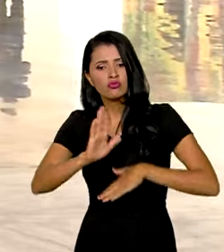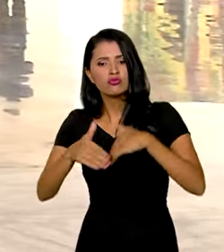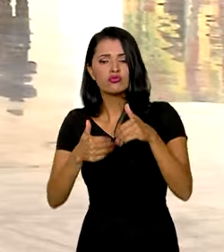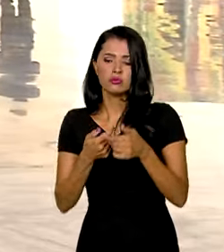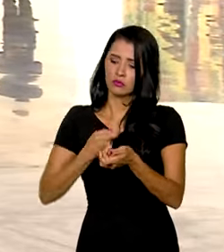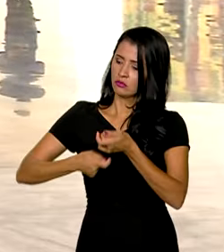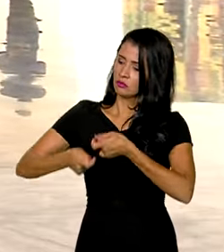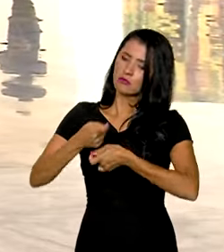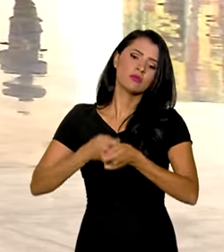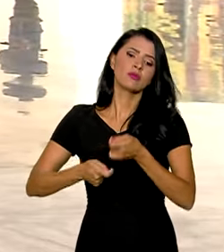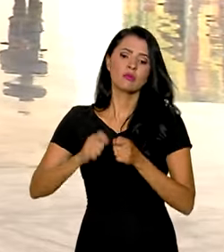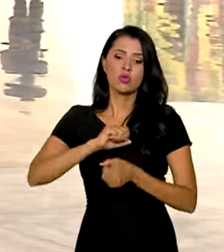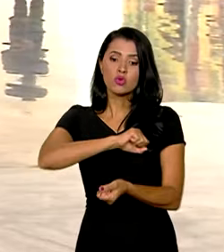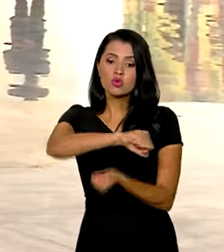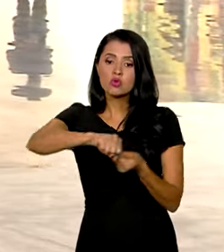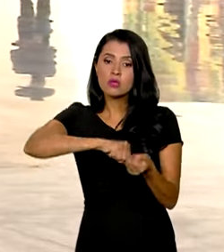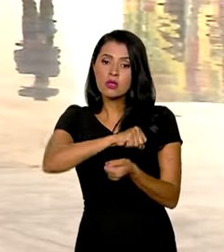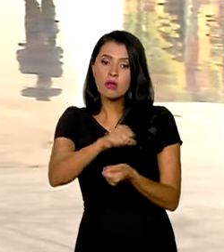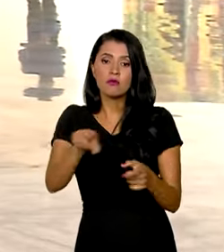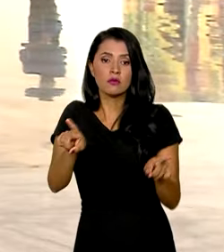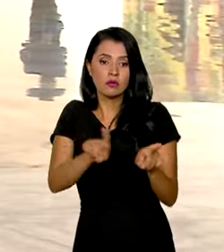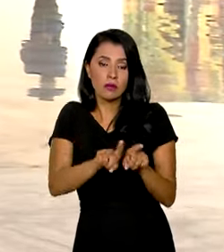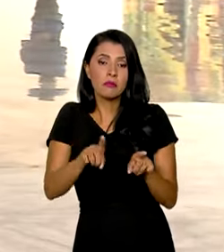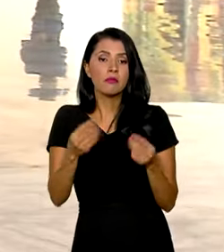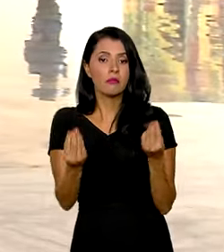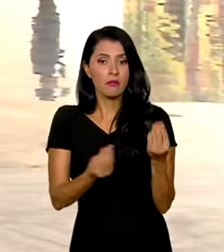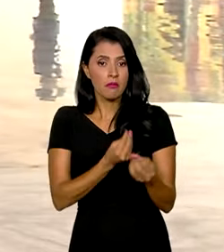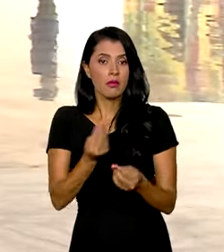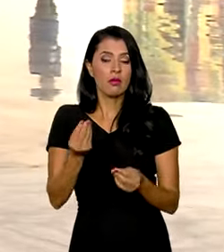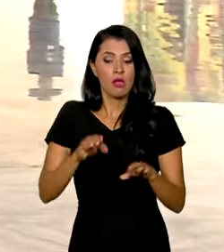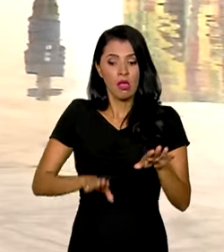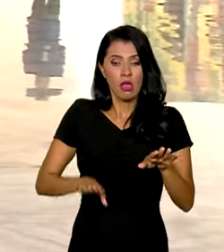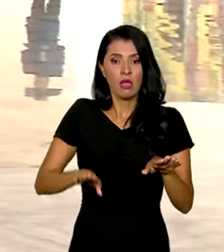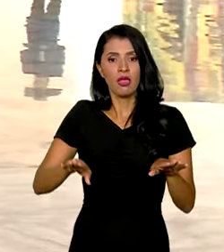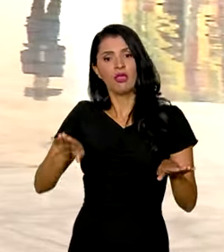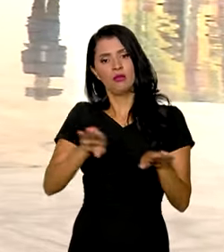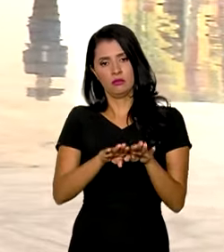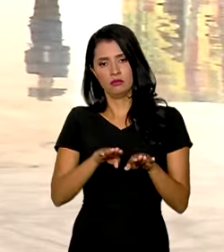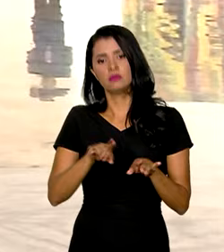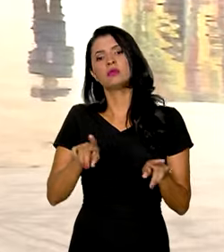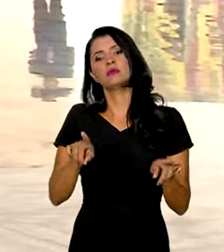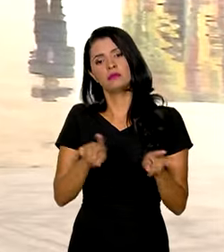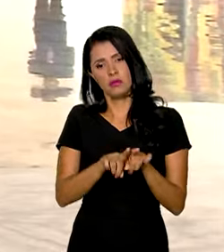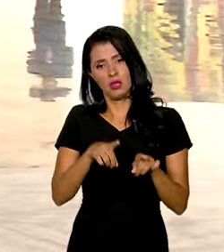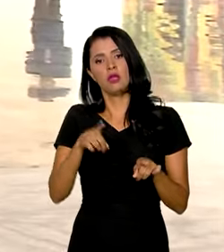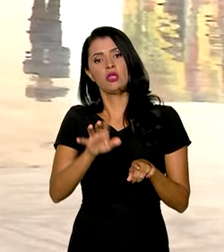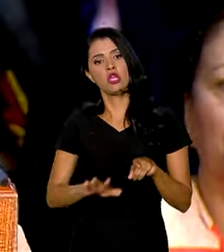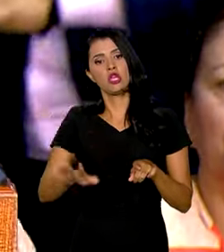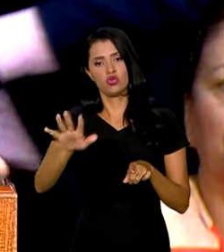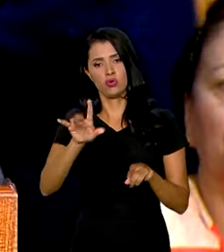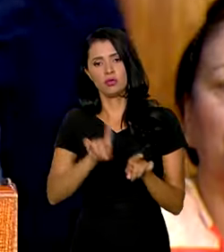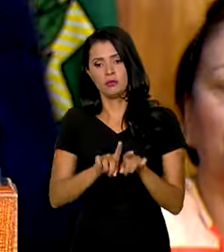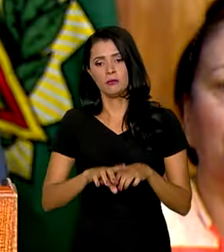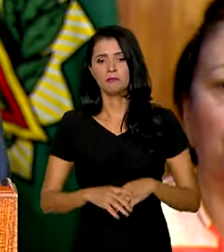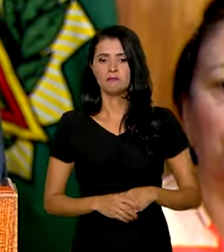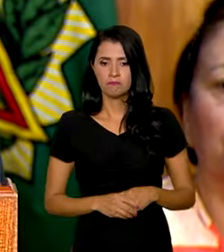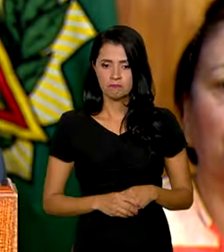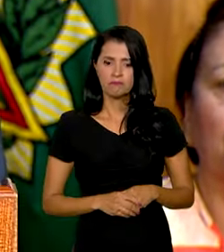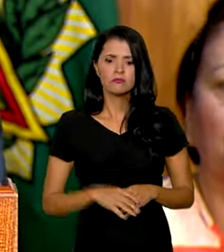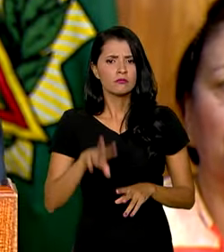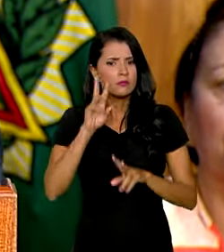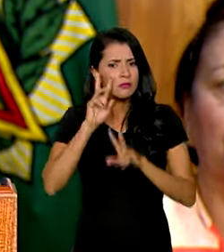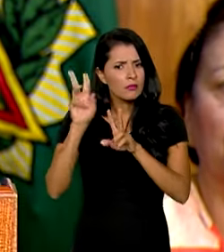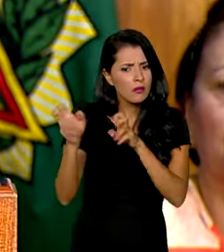desenvolvimento econômico sustentável e na redução das desigualdades sociais e regionais. Vamos olhar para